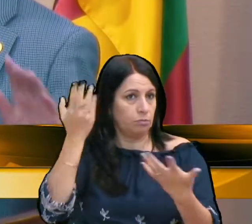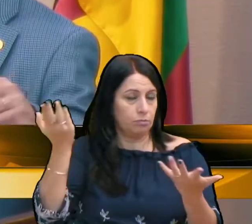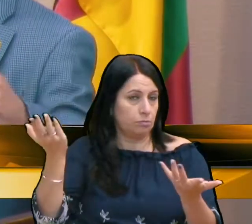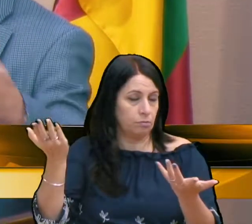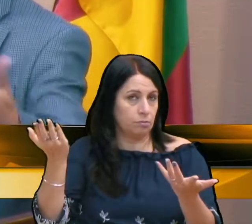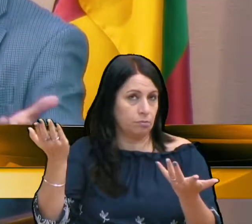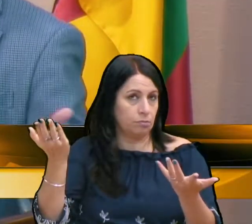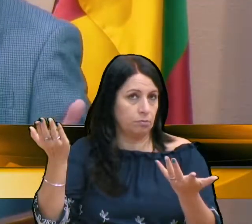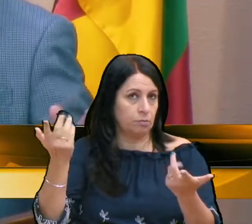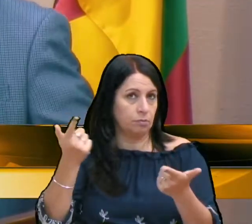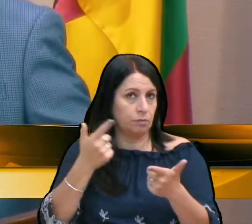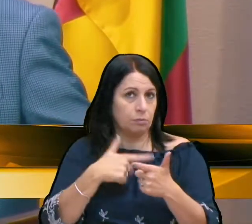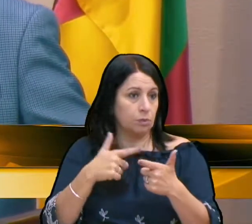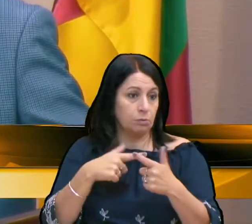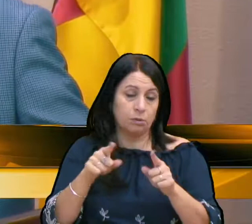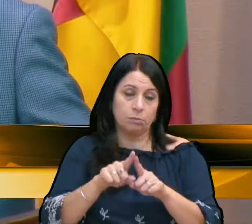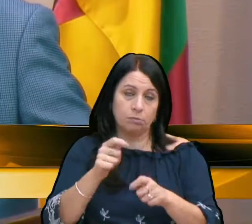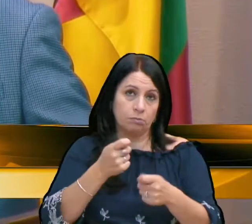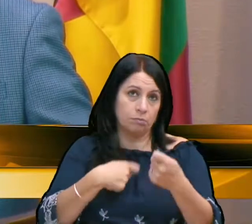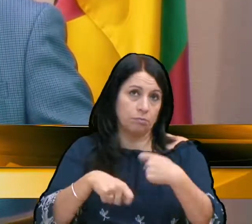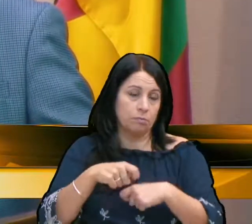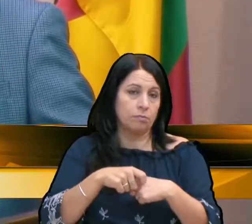e um problema de administração,